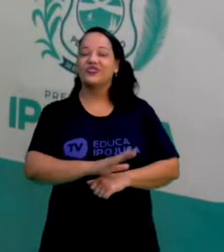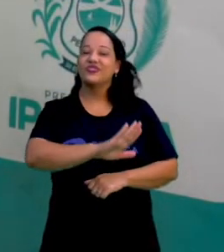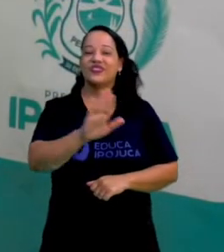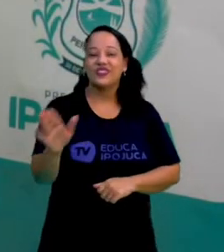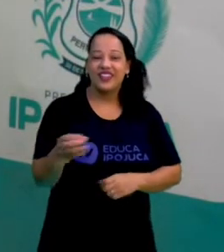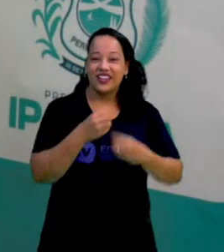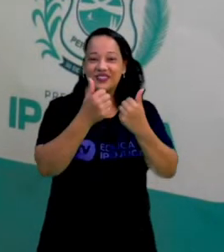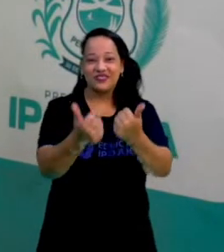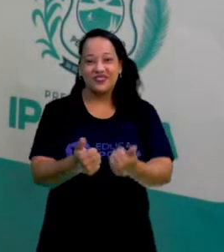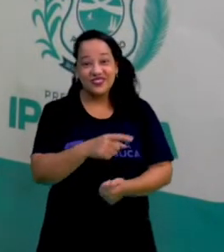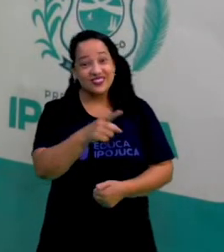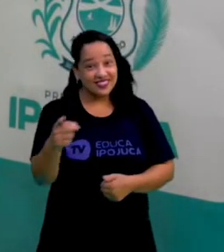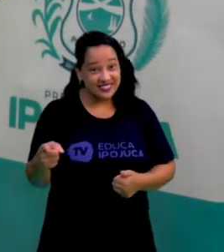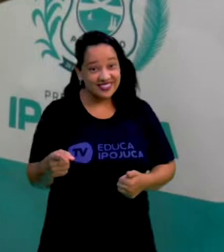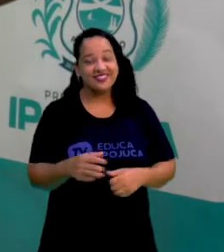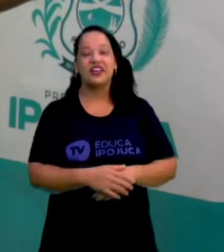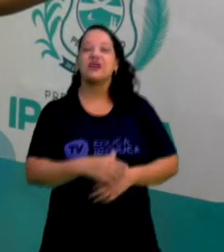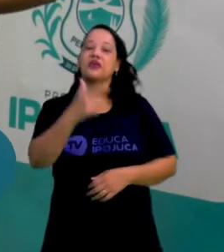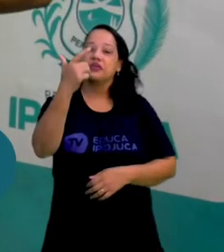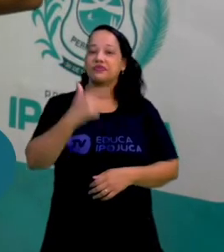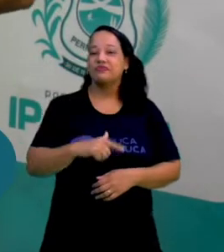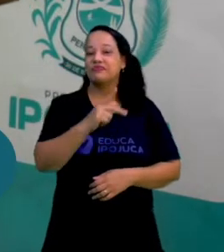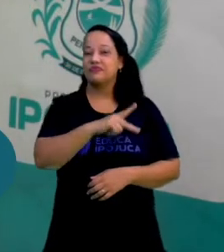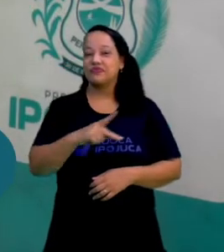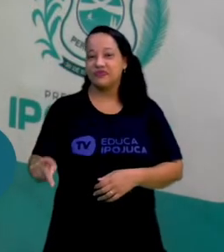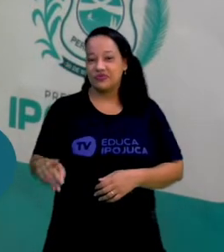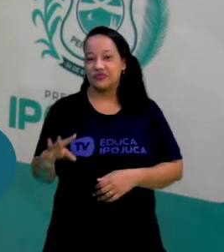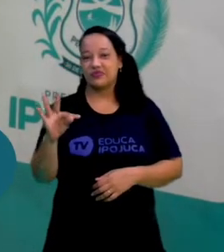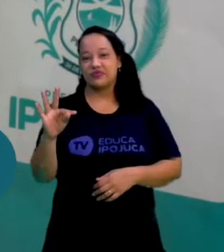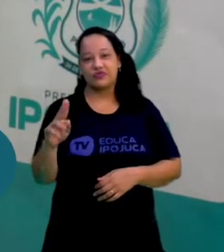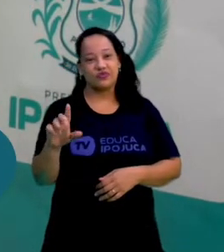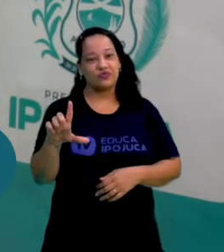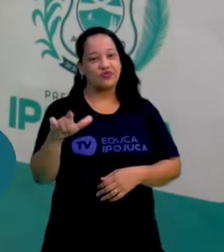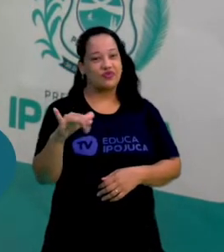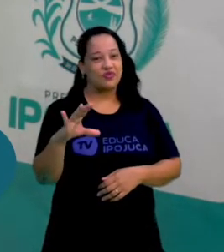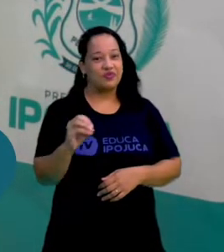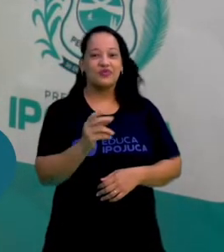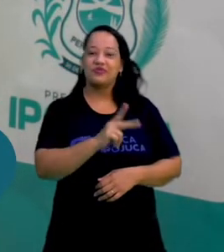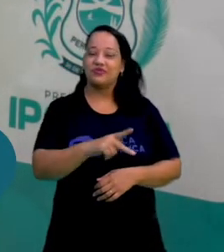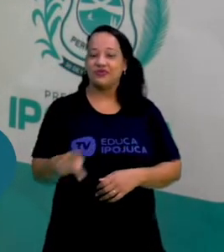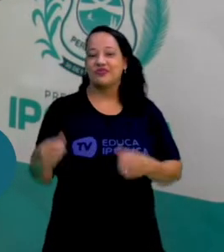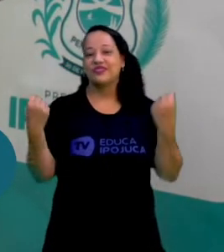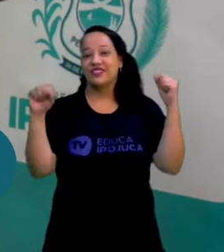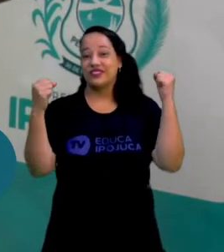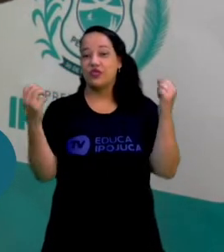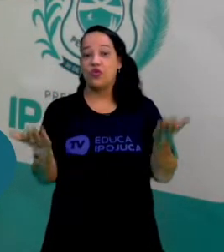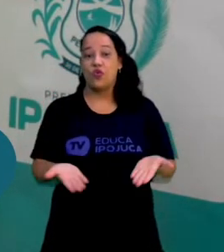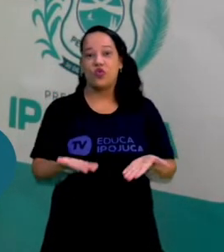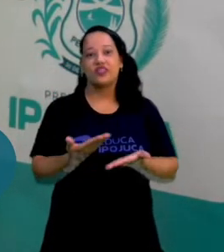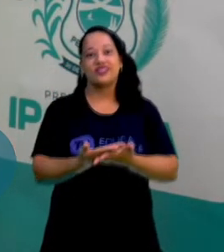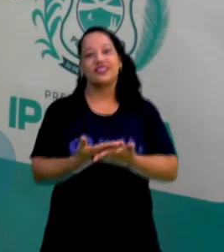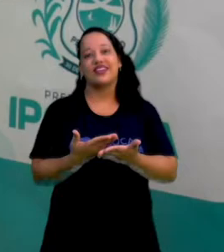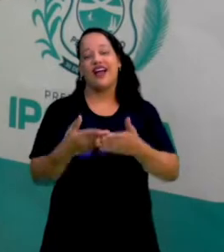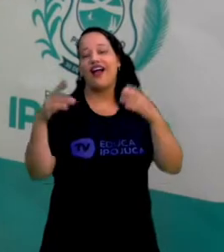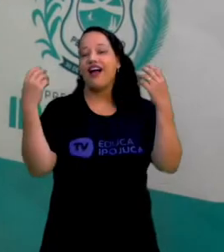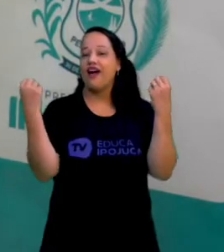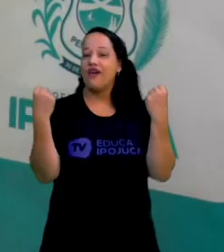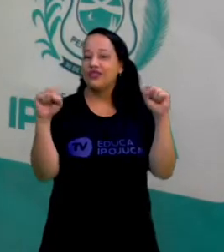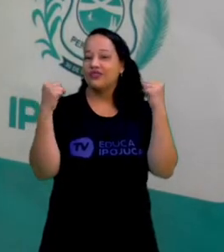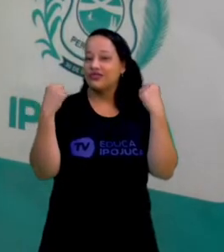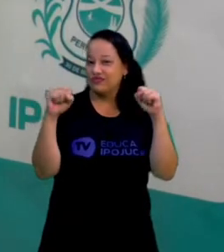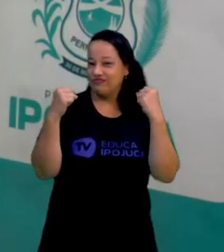Olá pessoal, tudo bom com vocês? Eu sou o professor Túlio, professor de Educação Física, e na aula de hoje nós vamos falar sobre